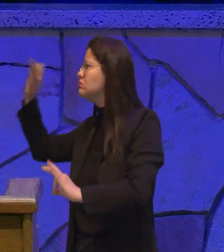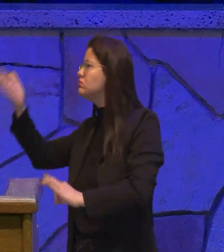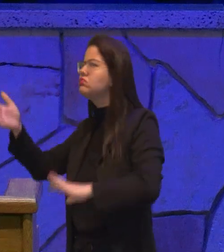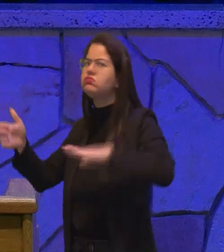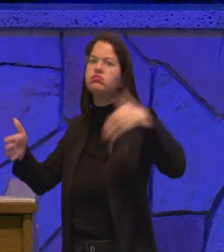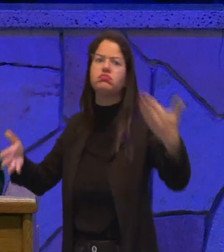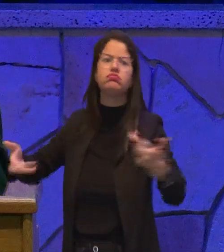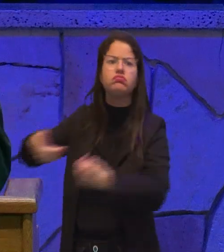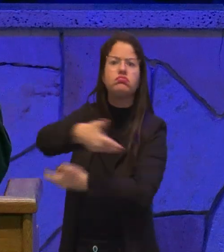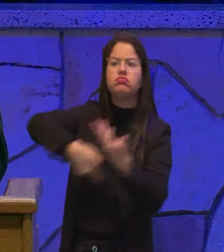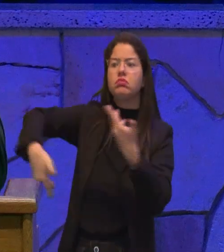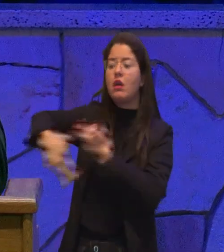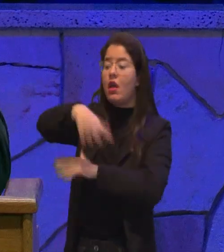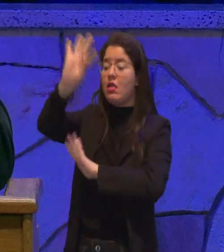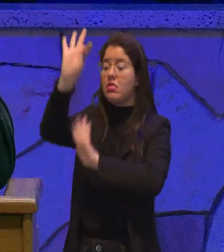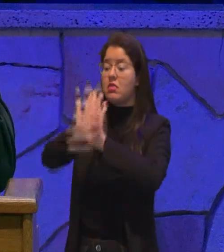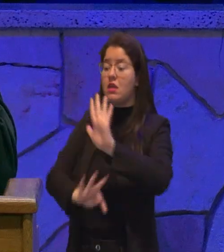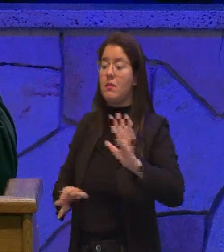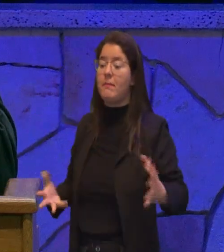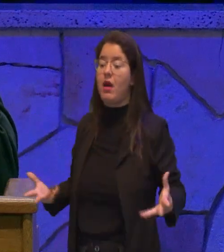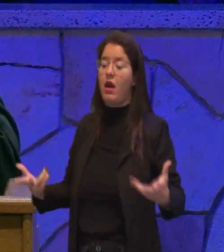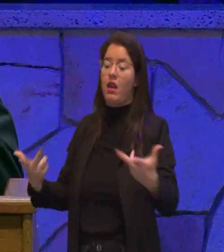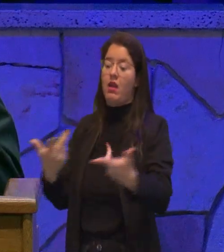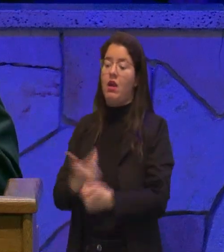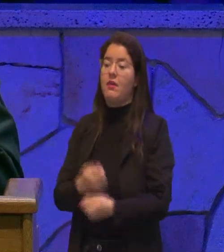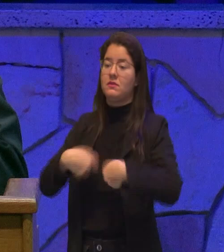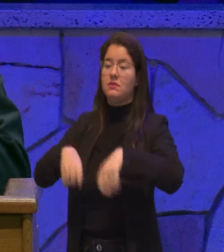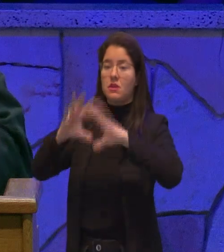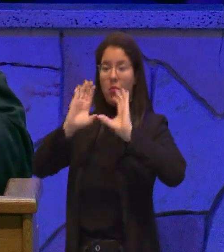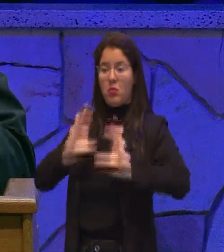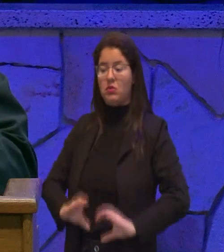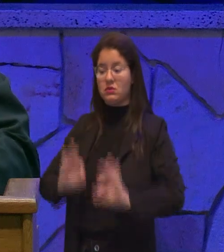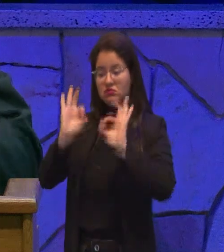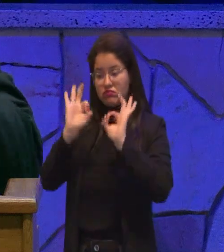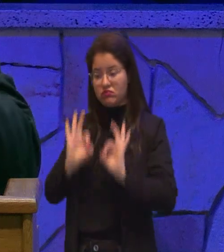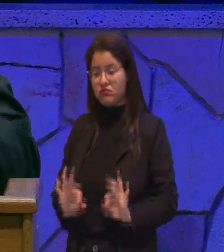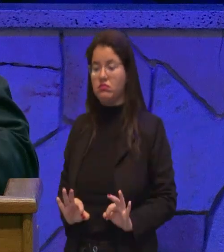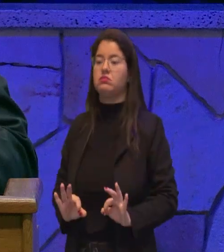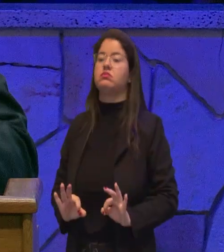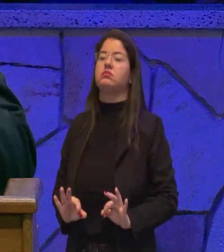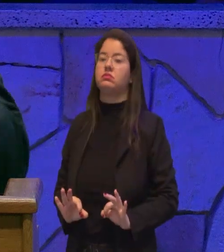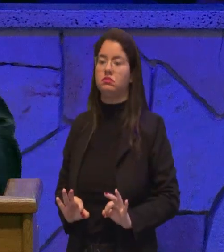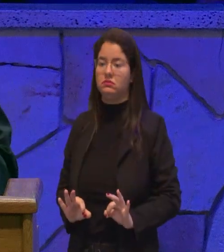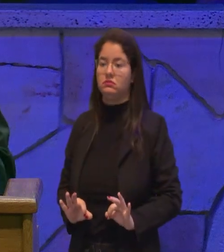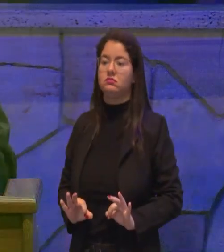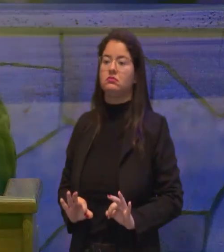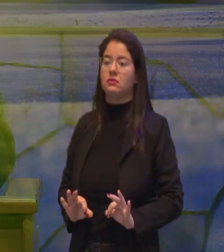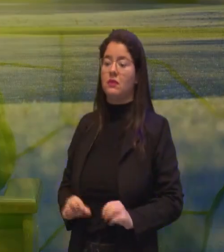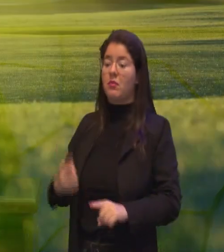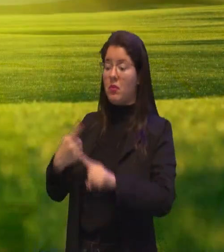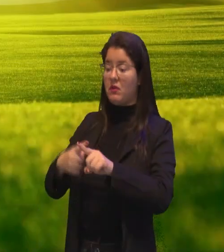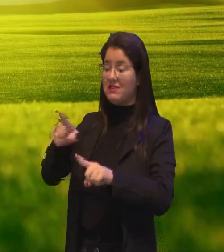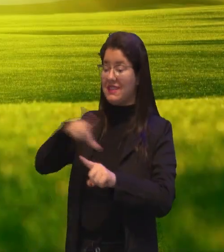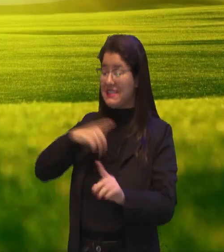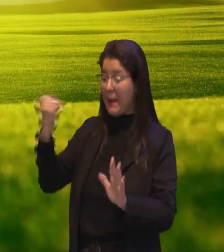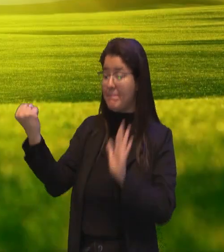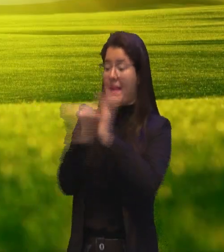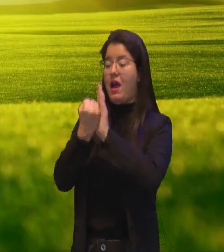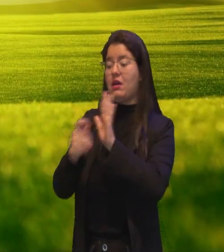tão maravilhoso. Porteis com dignidade como aquele que tem a marca de